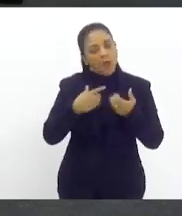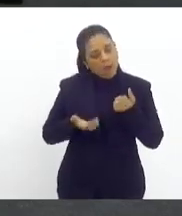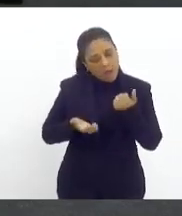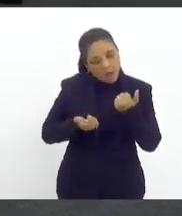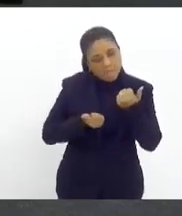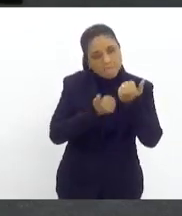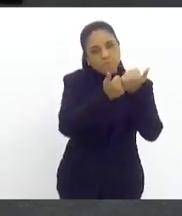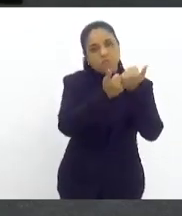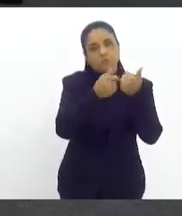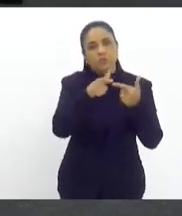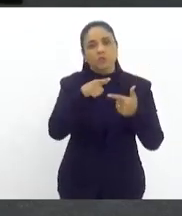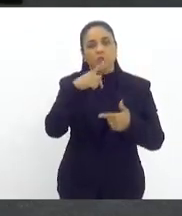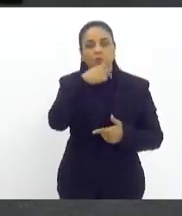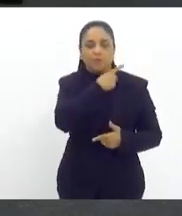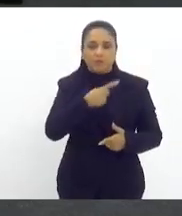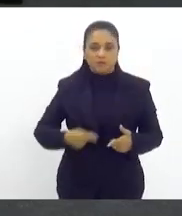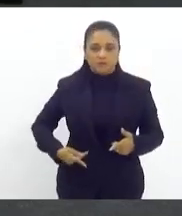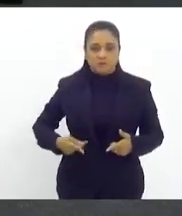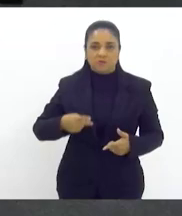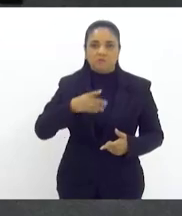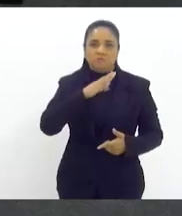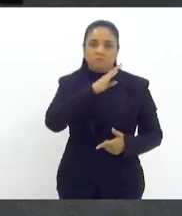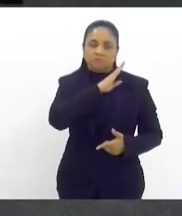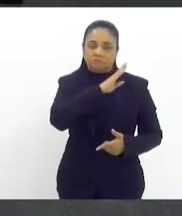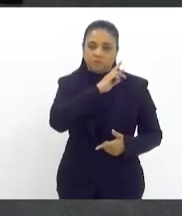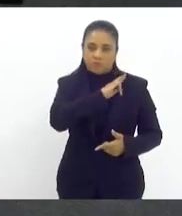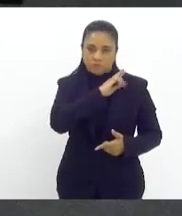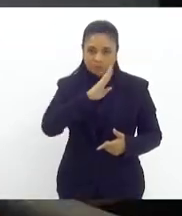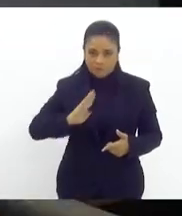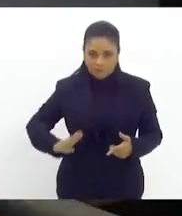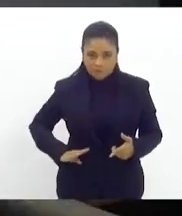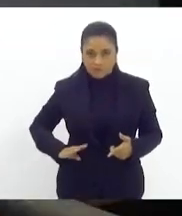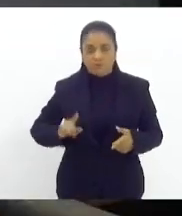Bacelar e do presidente da CCJ, Amorim.